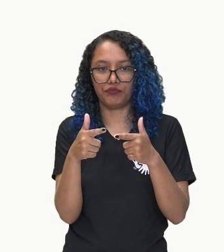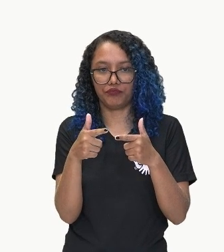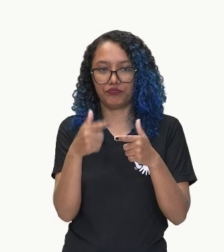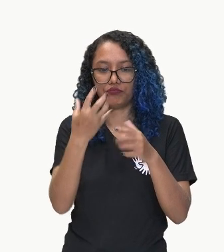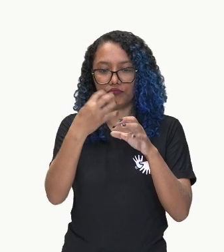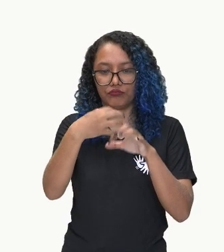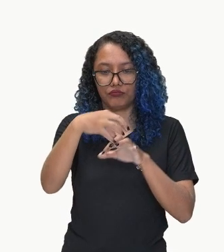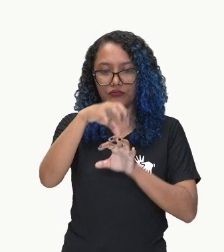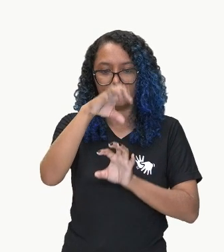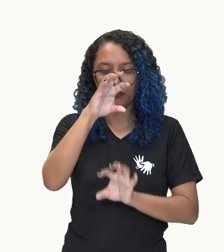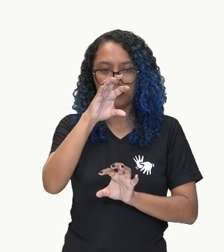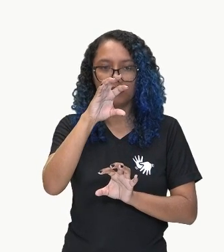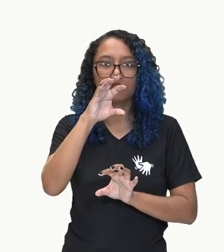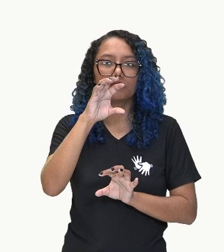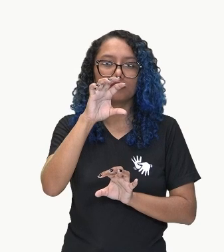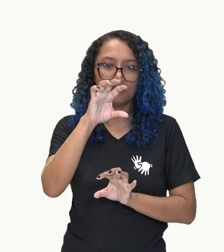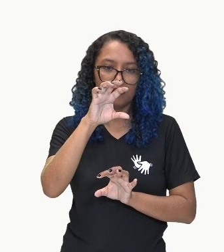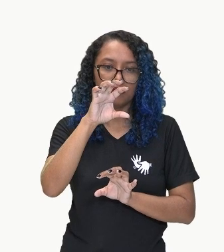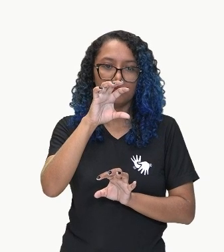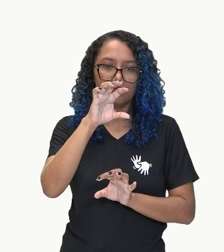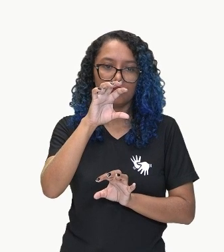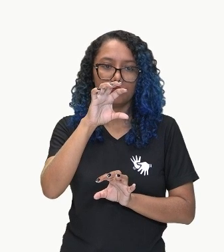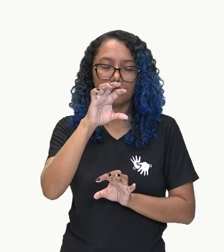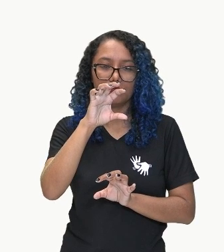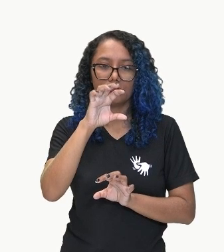2 partes nós vamos